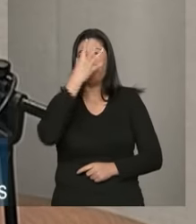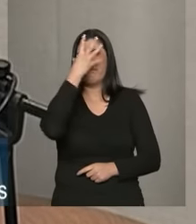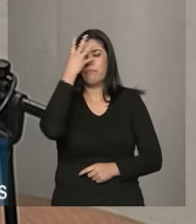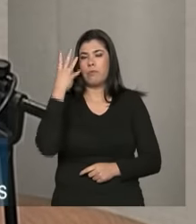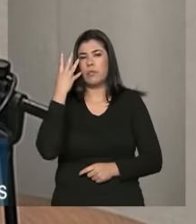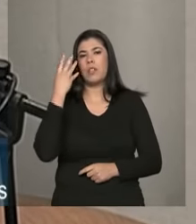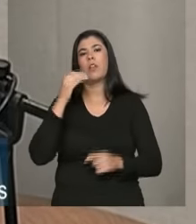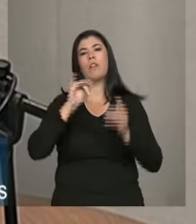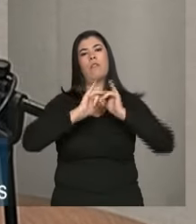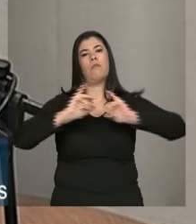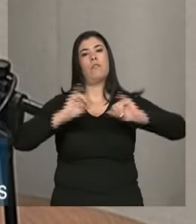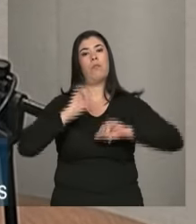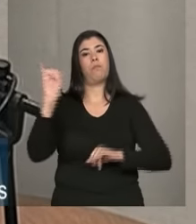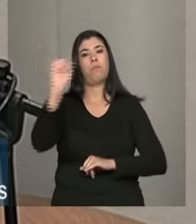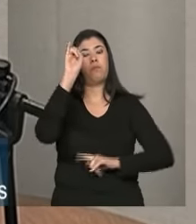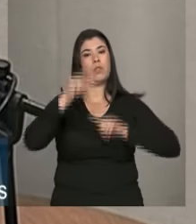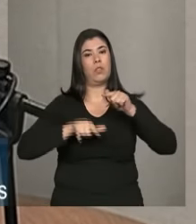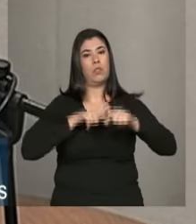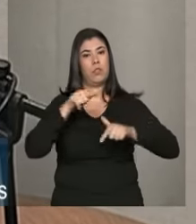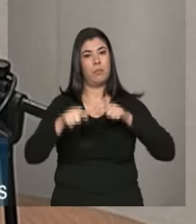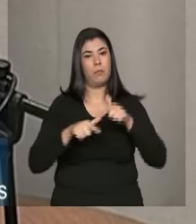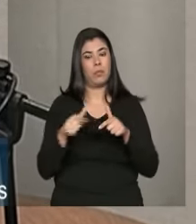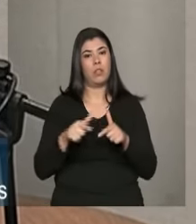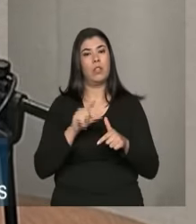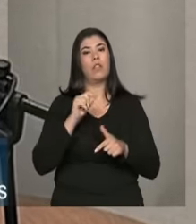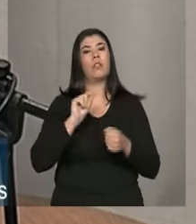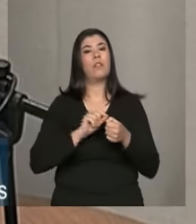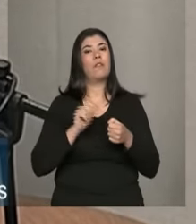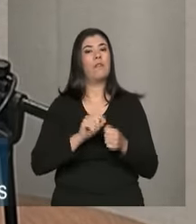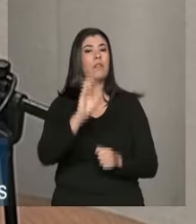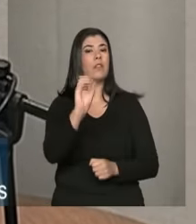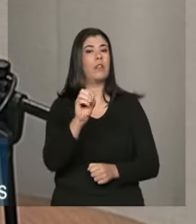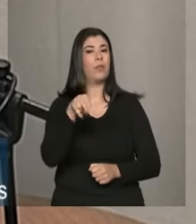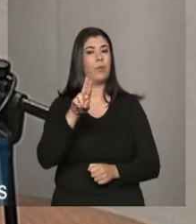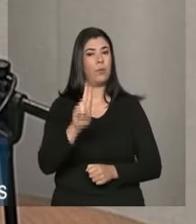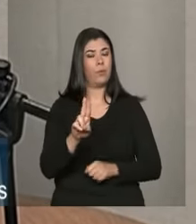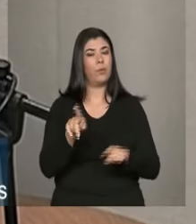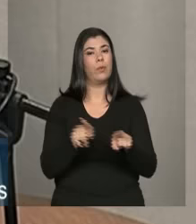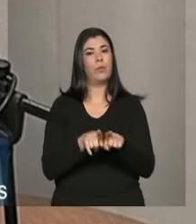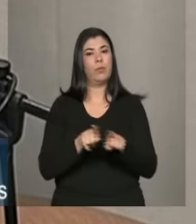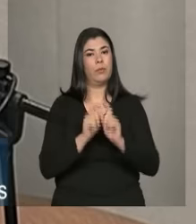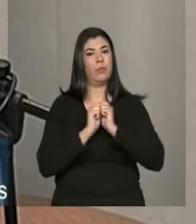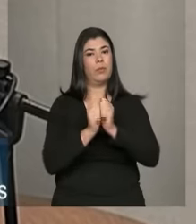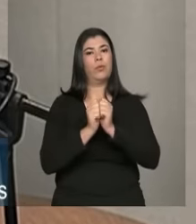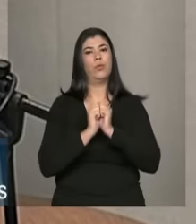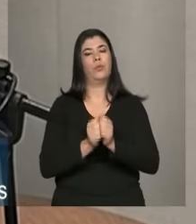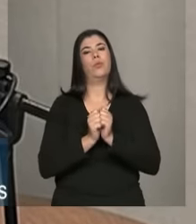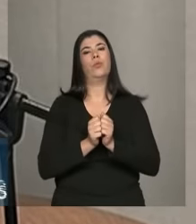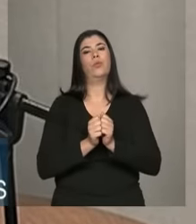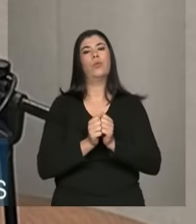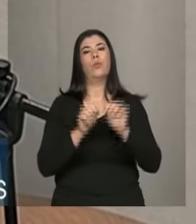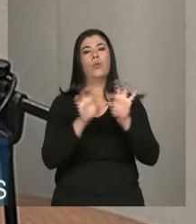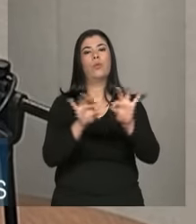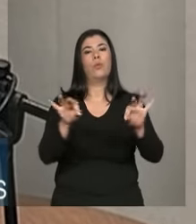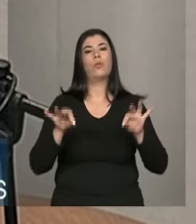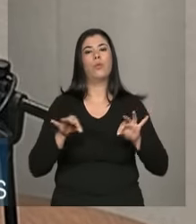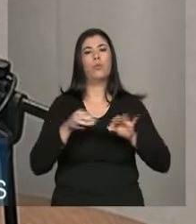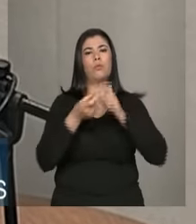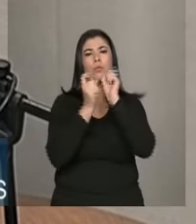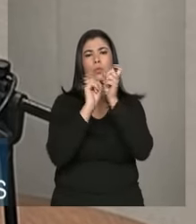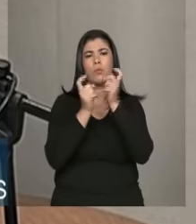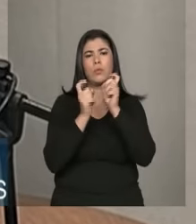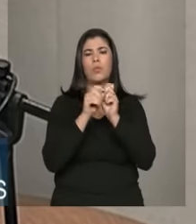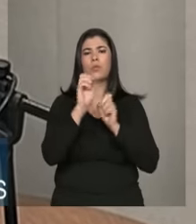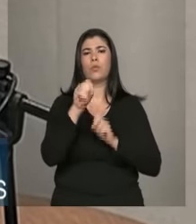trabalho das organizações da Organização das Nações Unidas e do escritório das Nações Unidas sobre